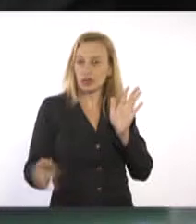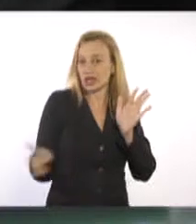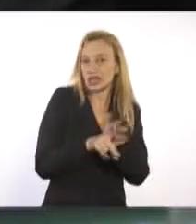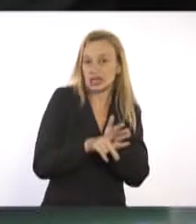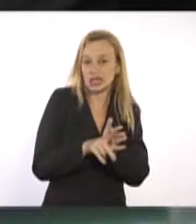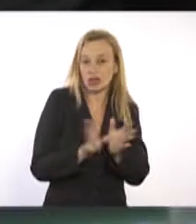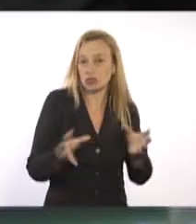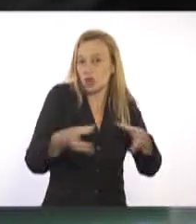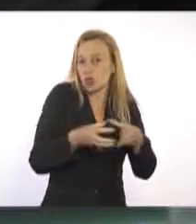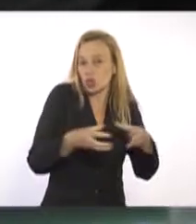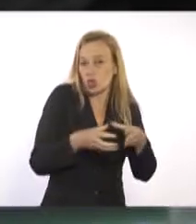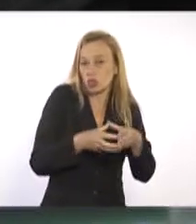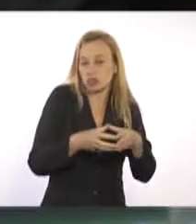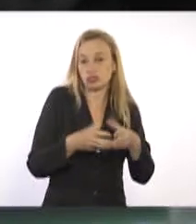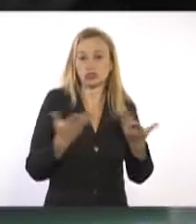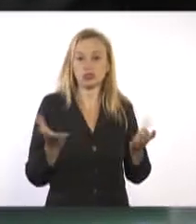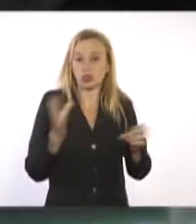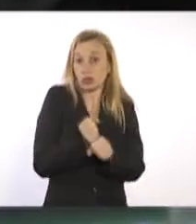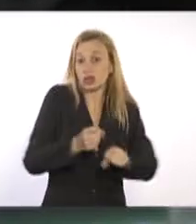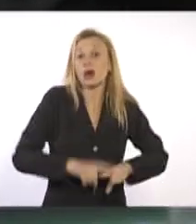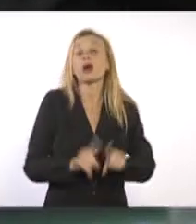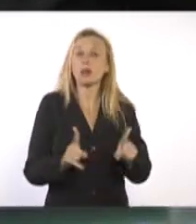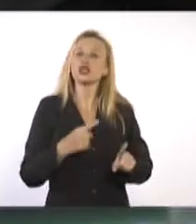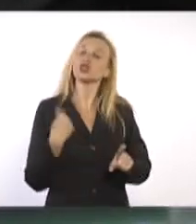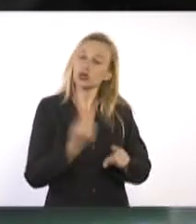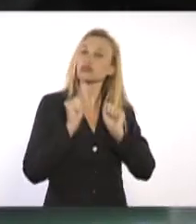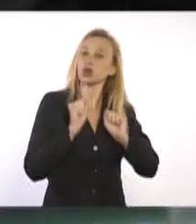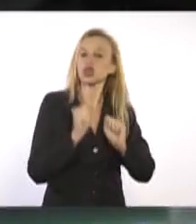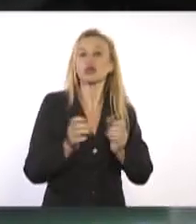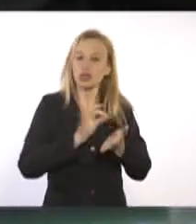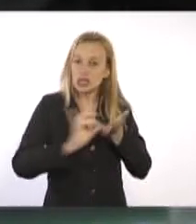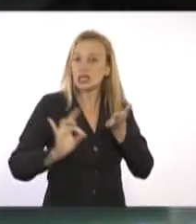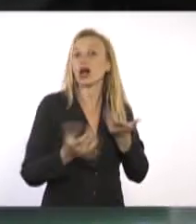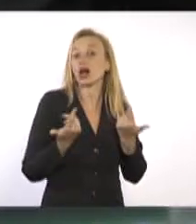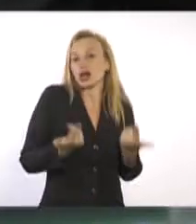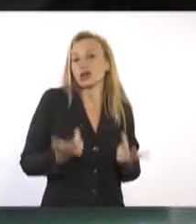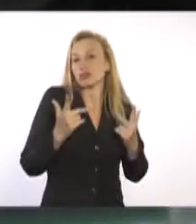seria isso, mas eu acho que nós podemos assinar como deputados.